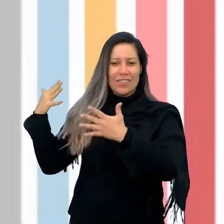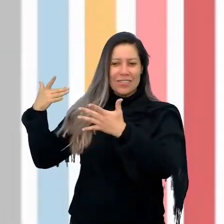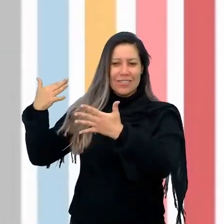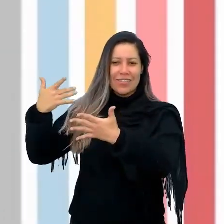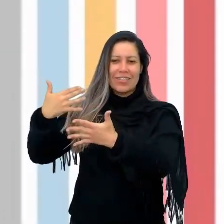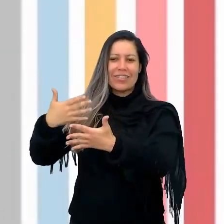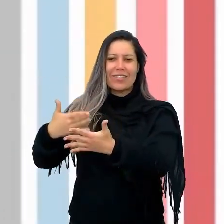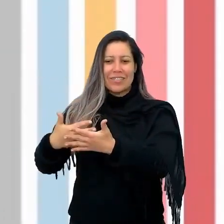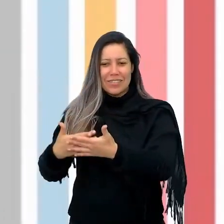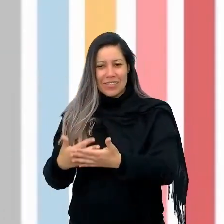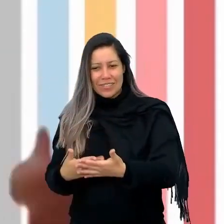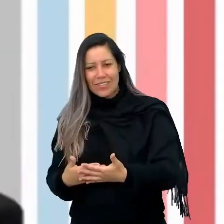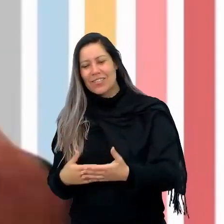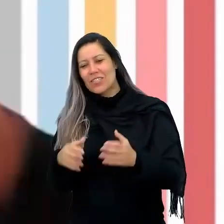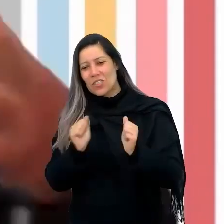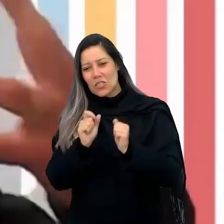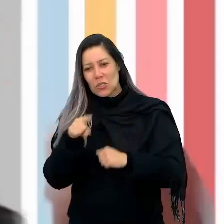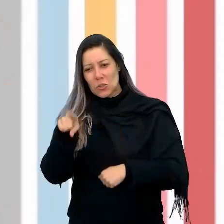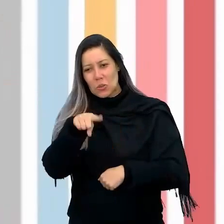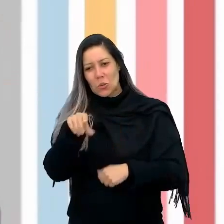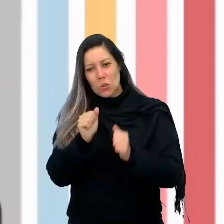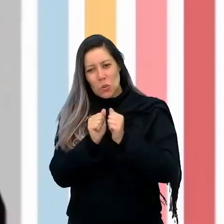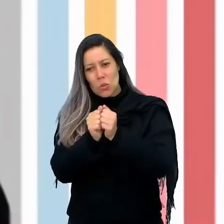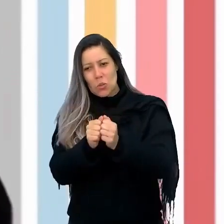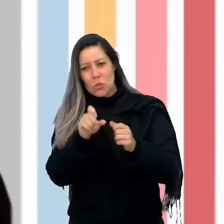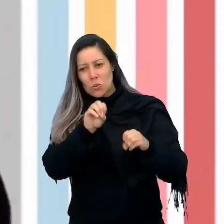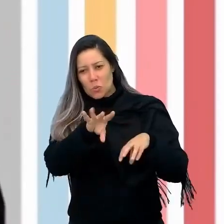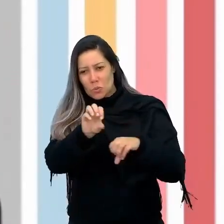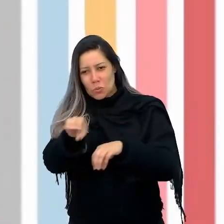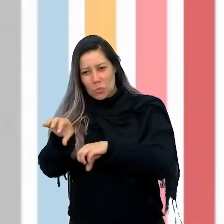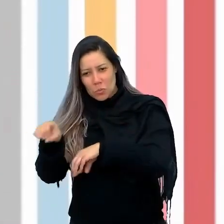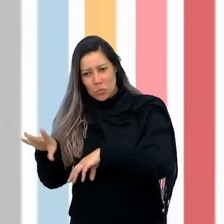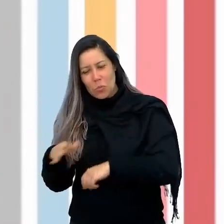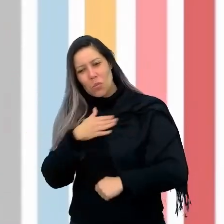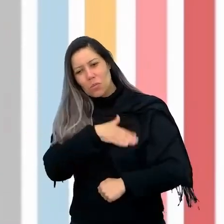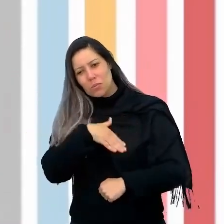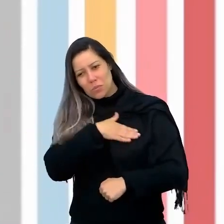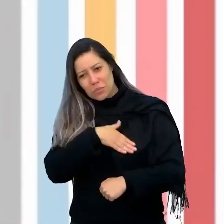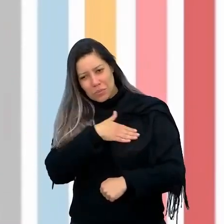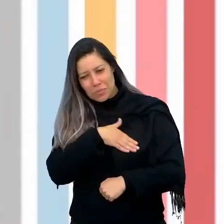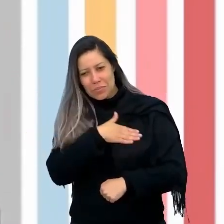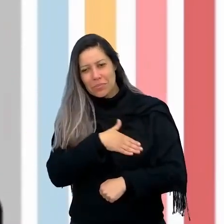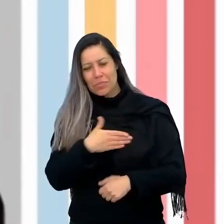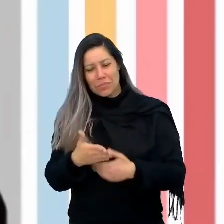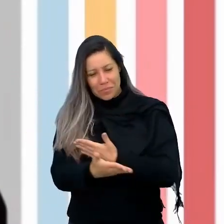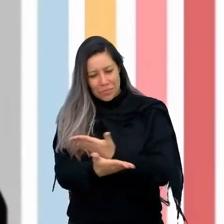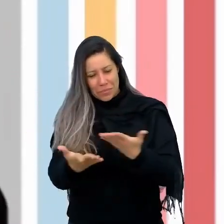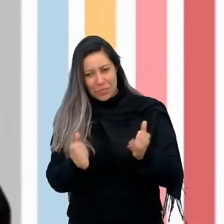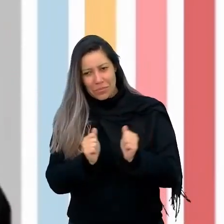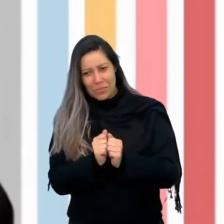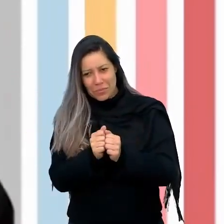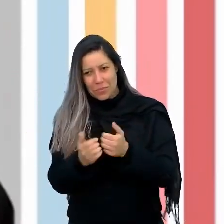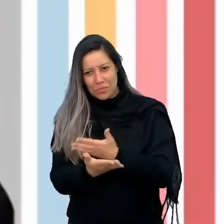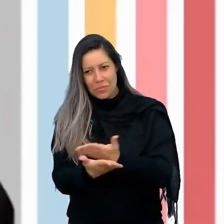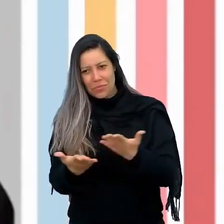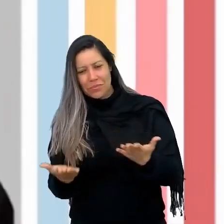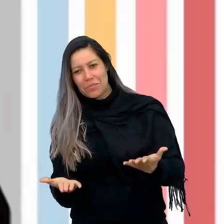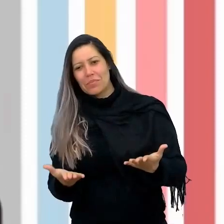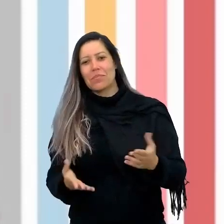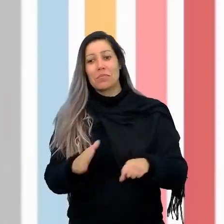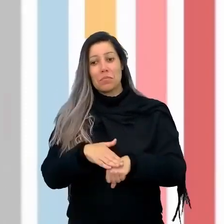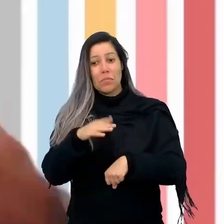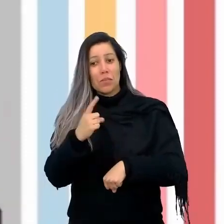de fazer, de fato é um prazer enorme estar aqui junto com vocês por mais essa